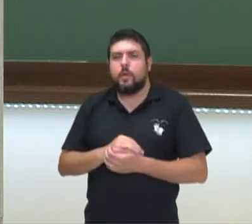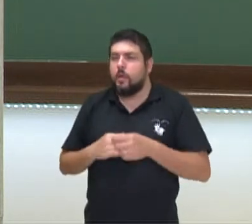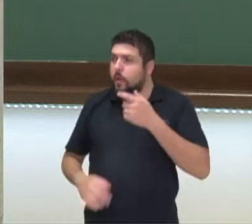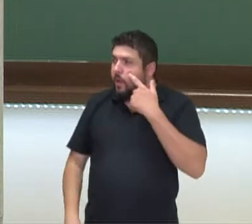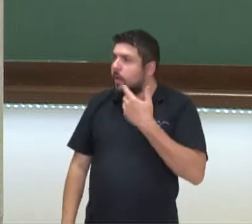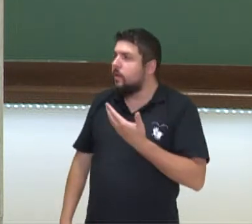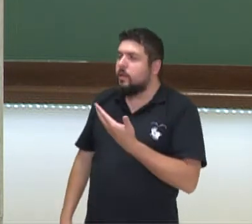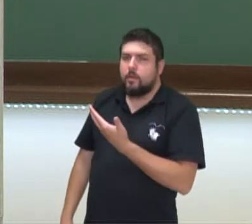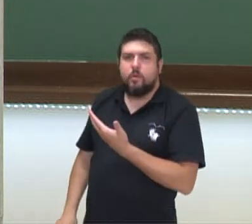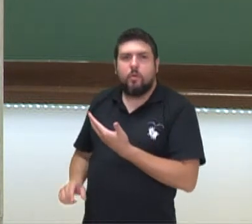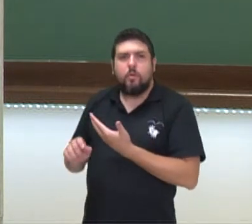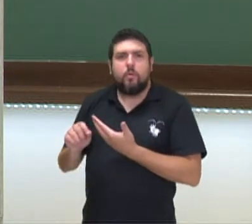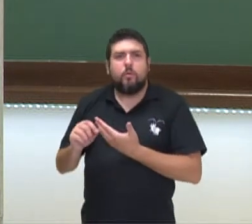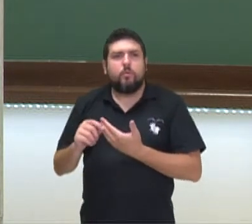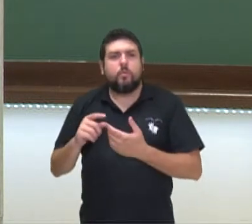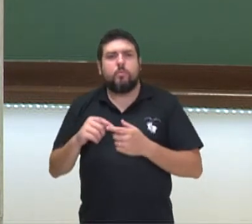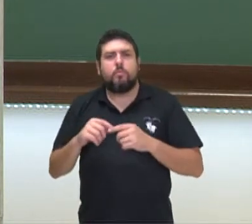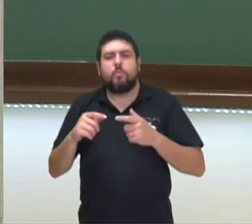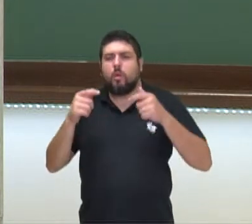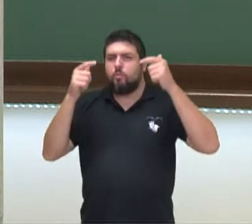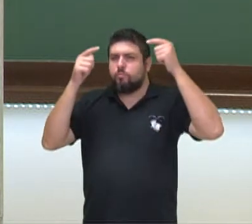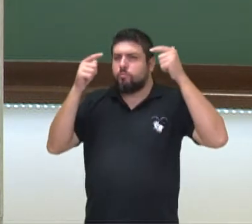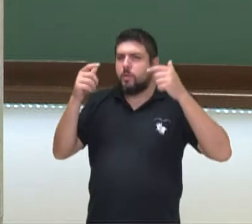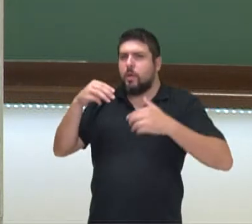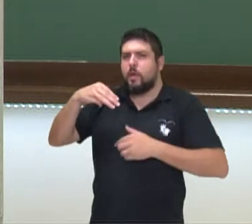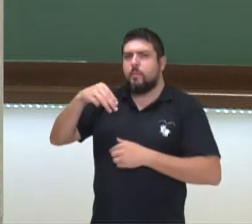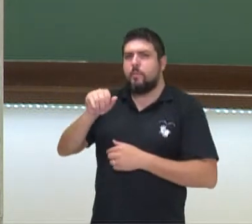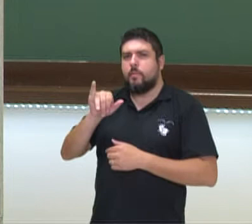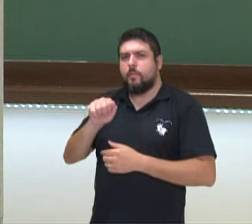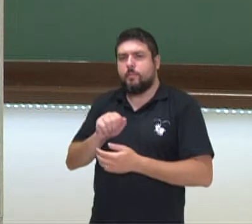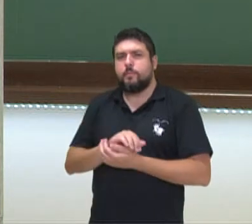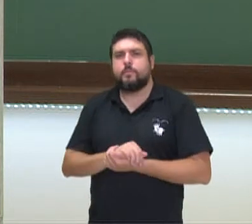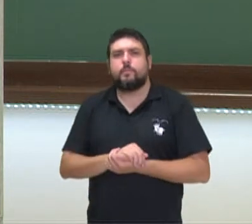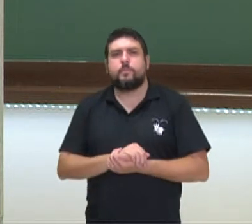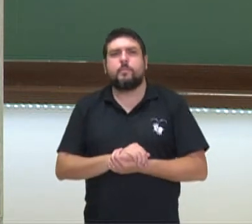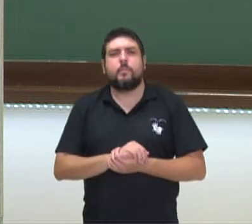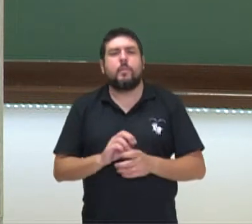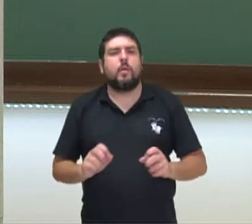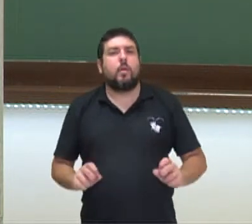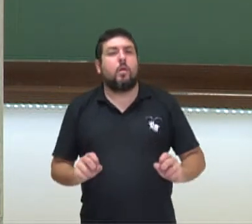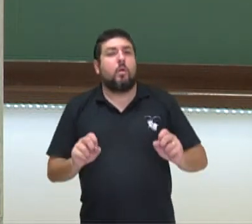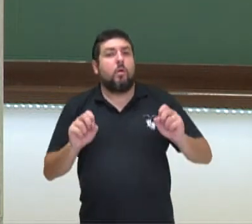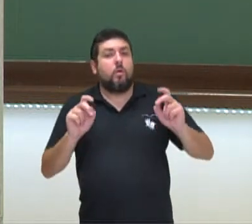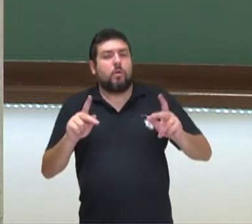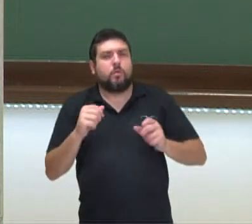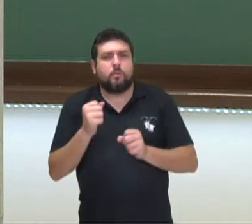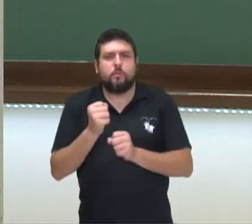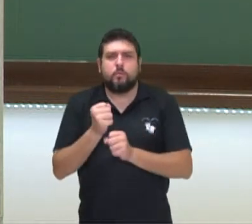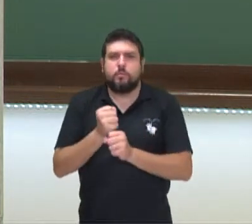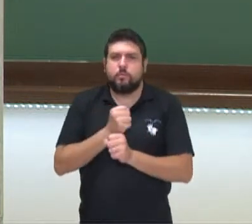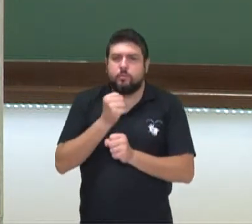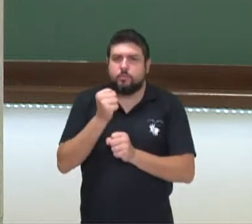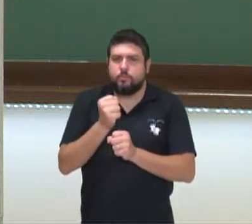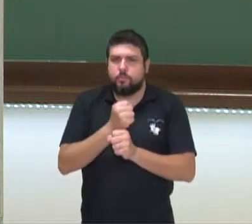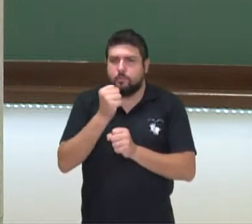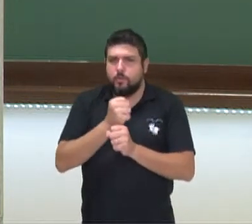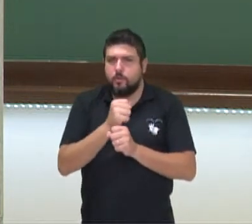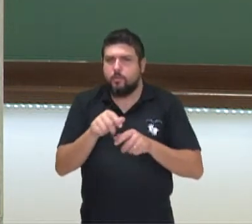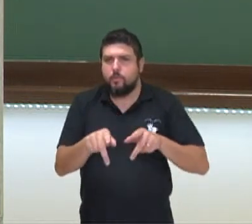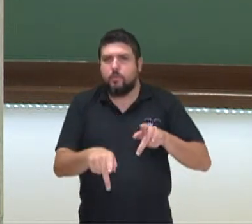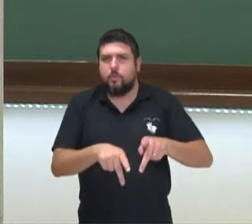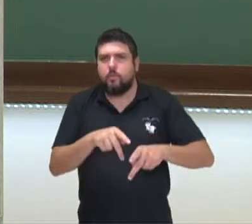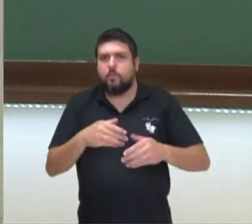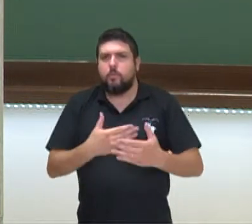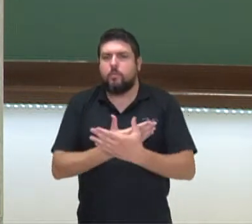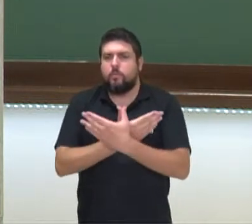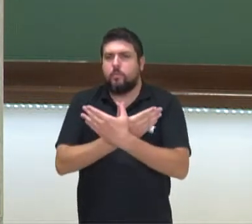uma divindade maia, né? Os edifícios, falando um pouquinho aí da arquitetura, da engenharia dos povos maias, olha o